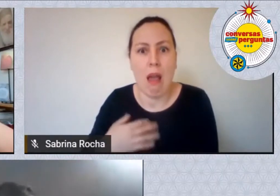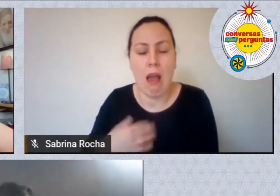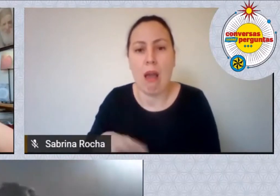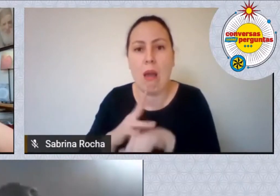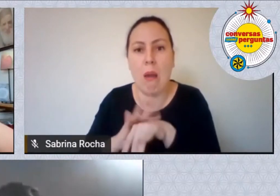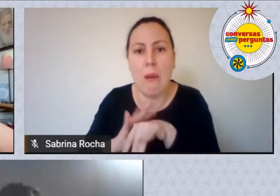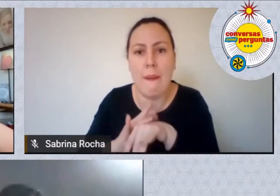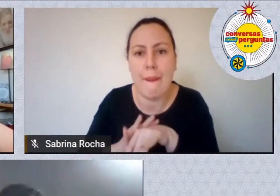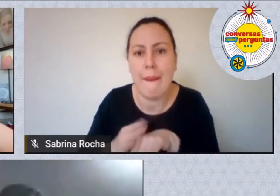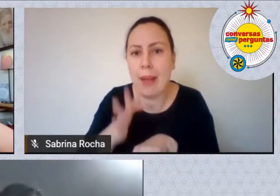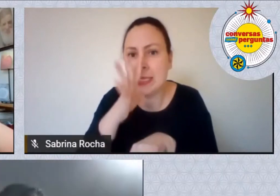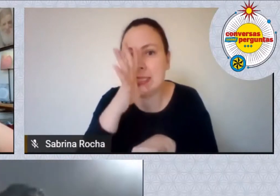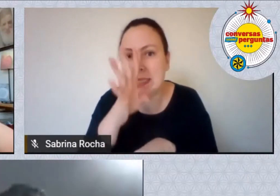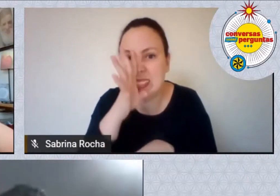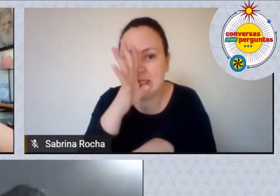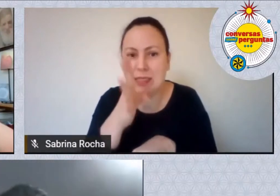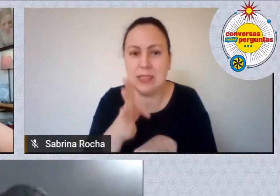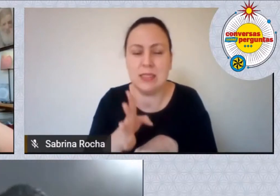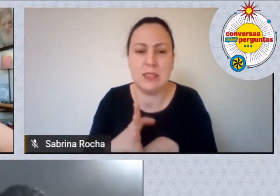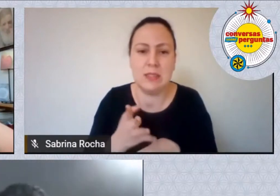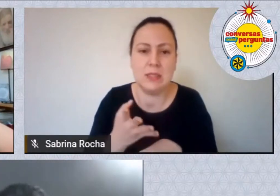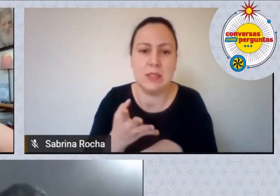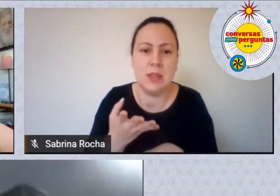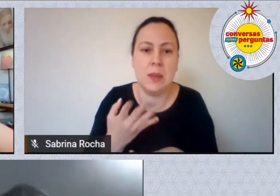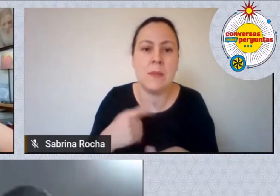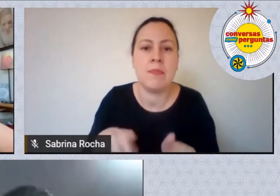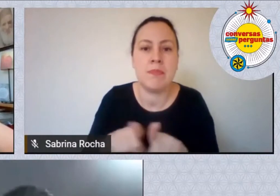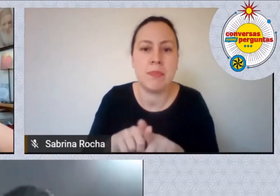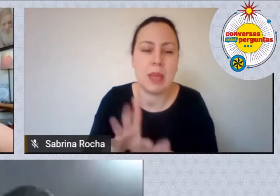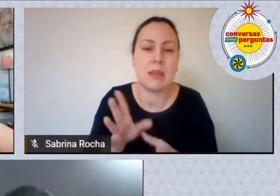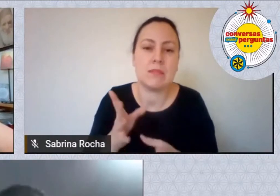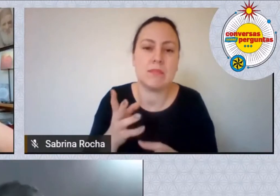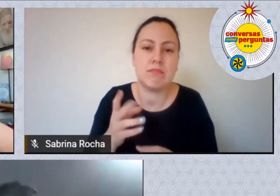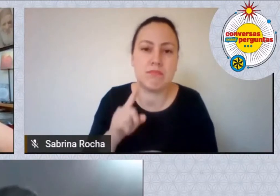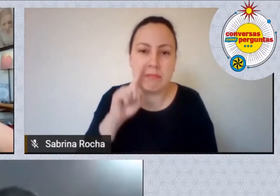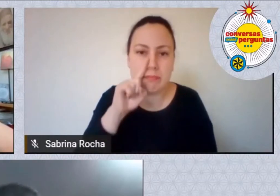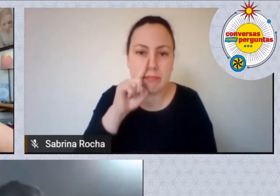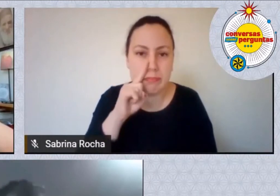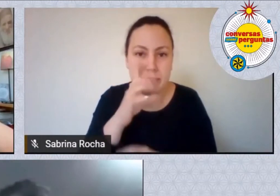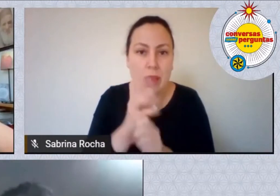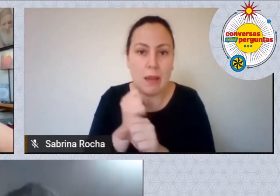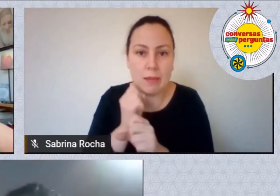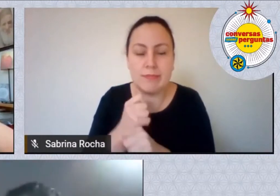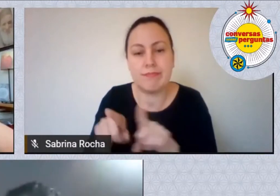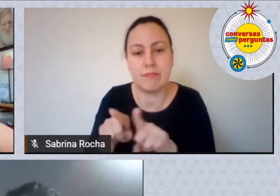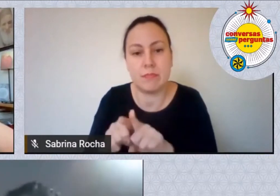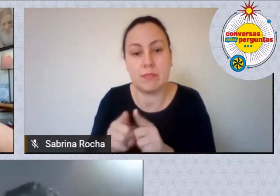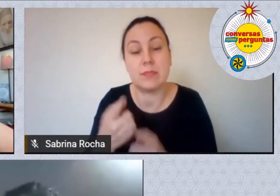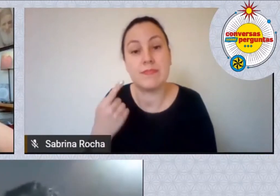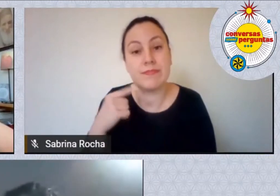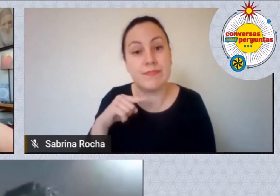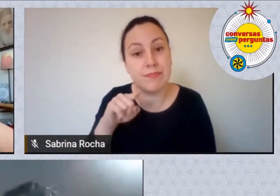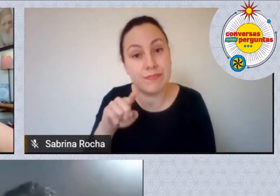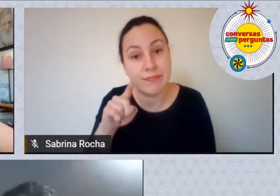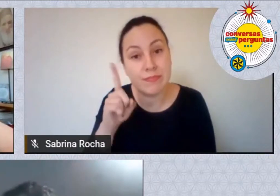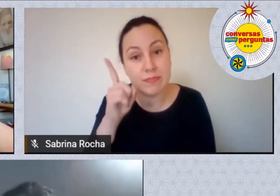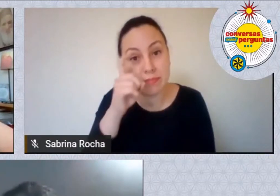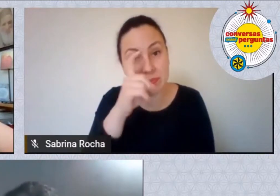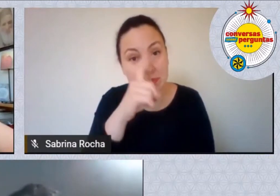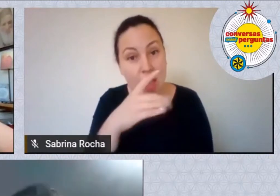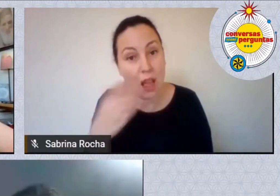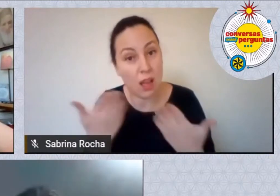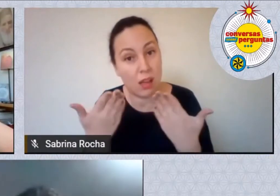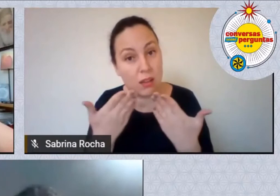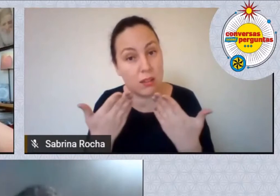e assim déficit no cálculo de riscos. Isto é especialmente difícil para o momento em que a